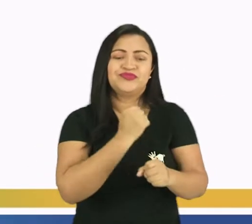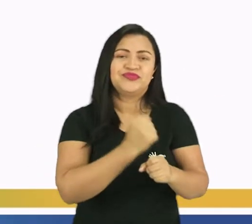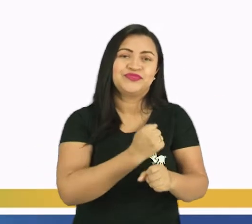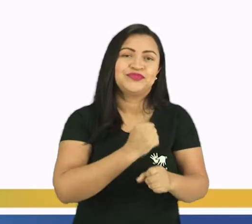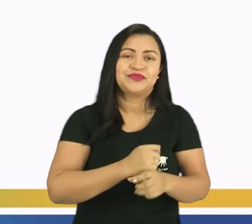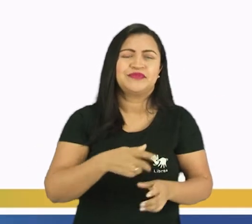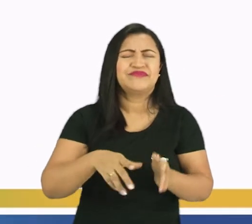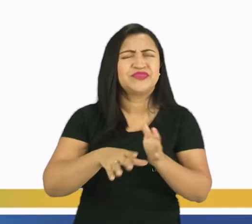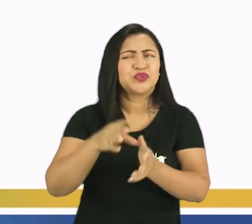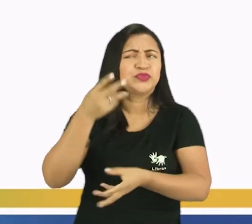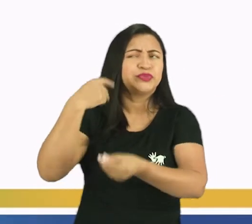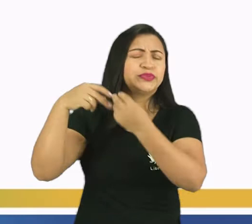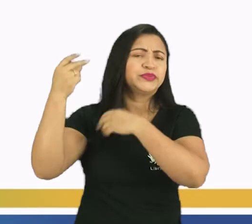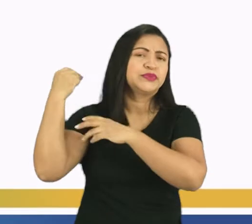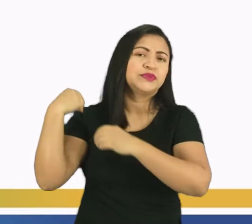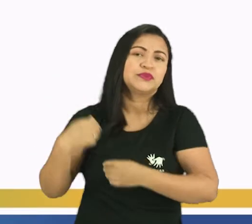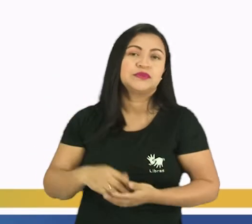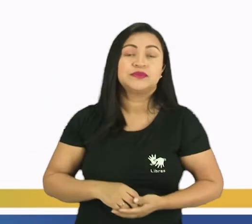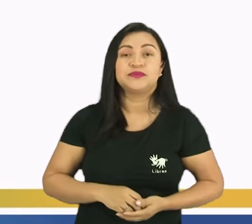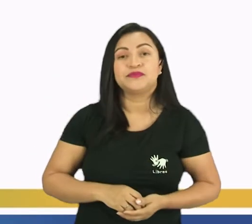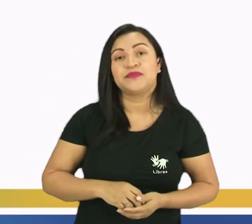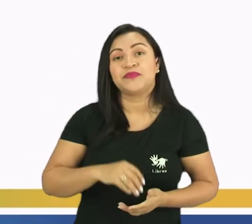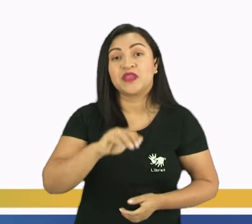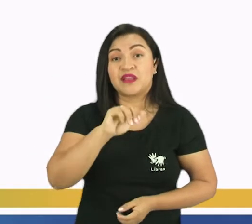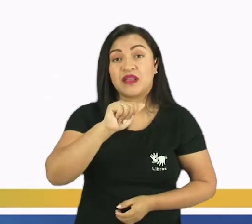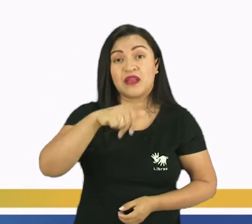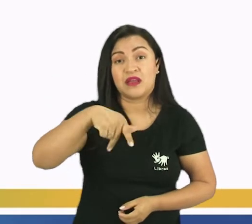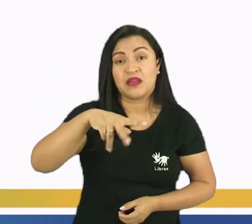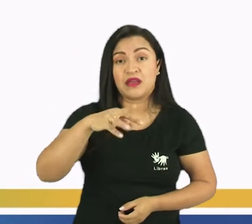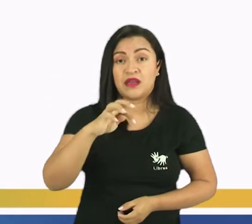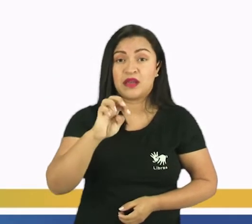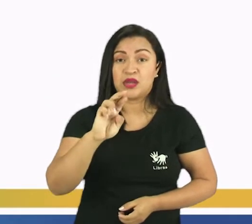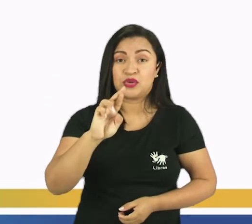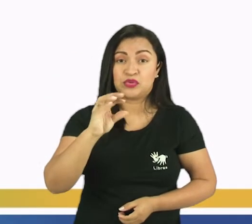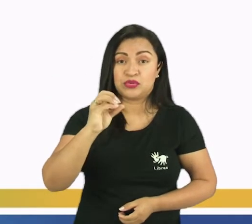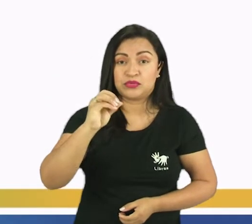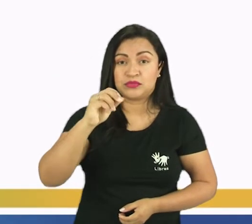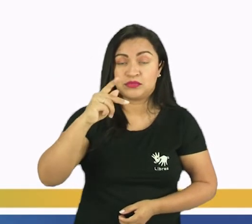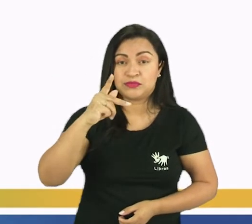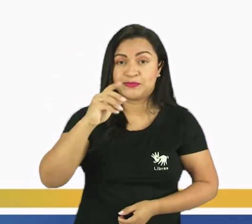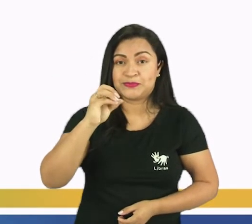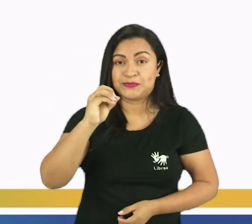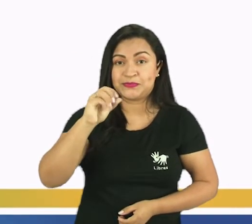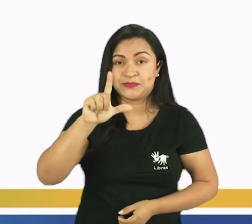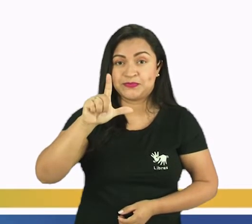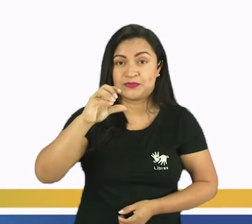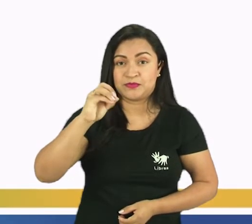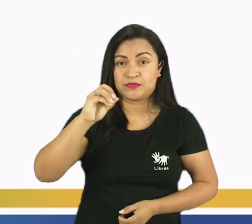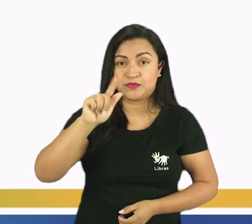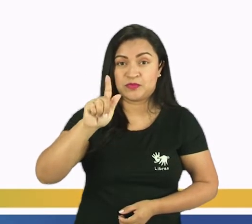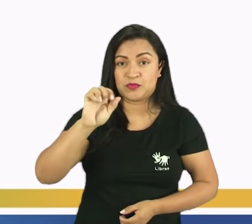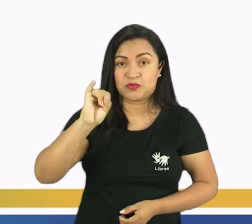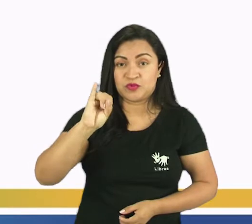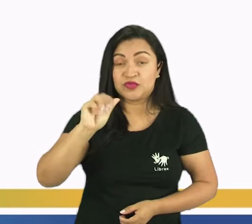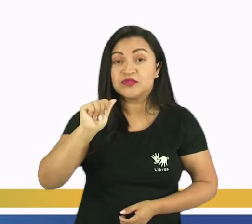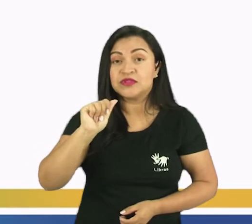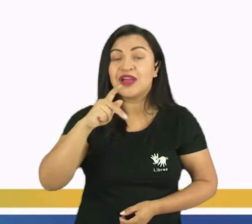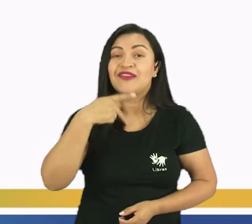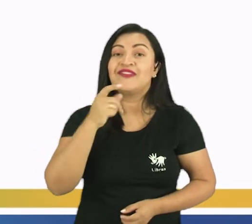abrigos. Certas correntes da antropologia associam as primeiras danças humanas a conquistas amorosas e eram